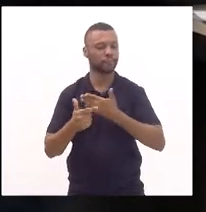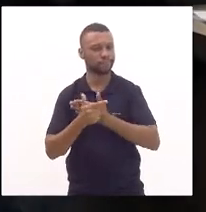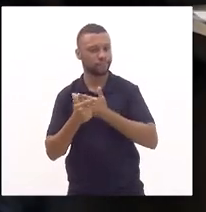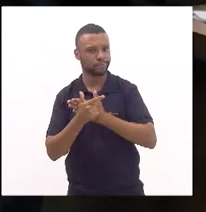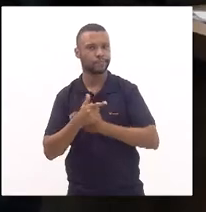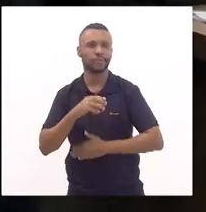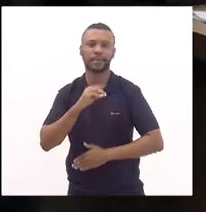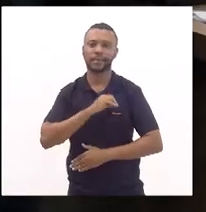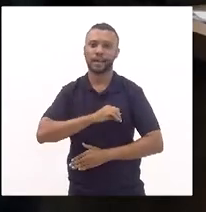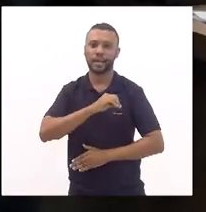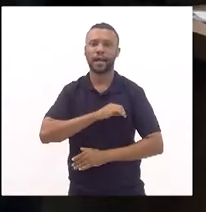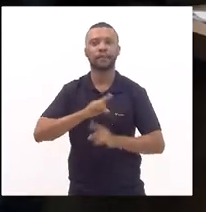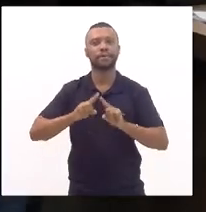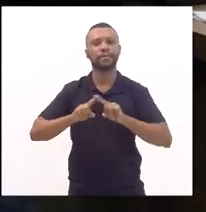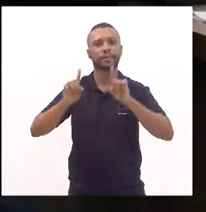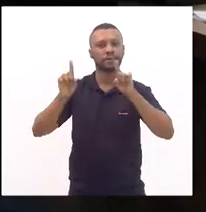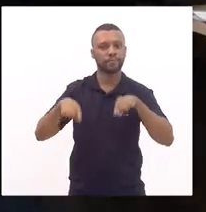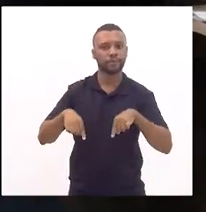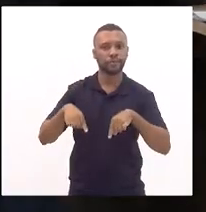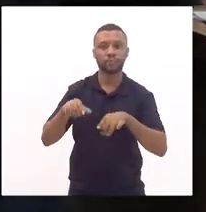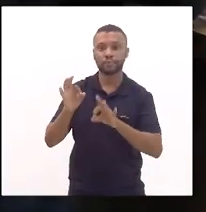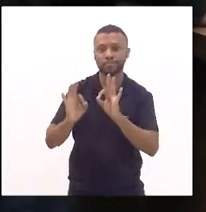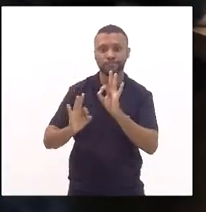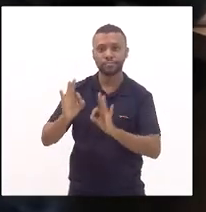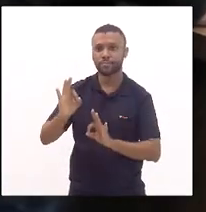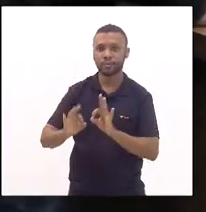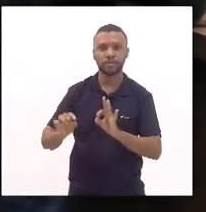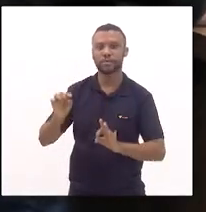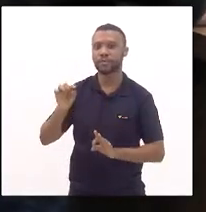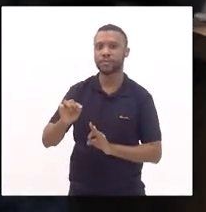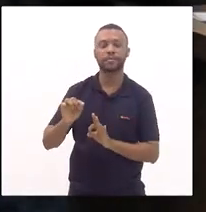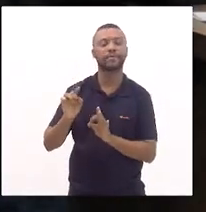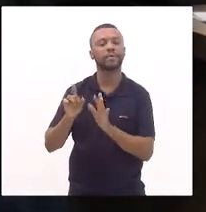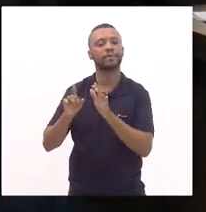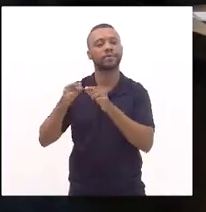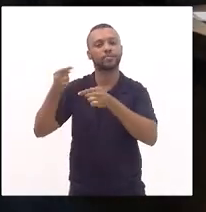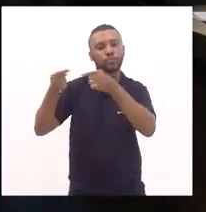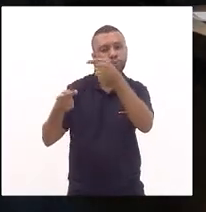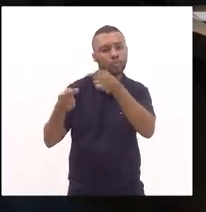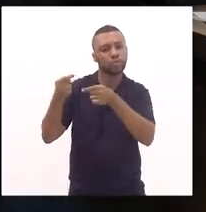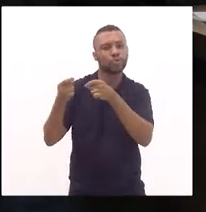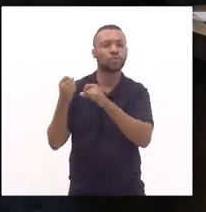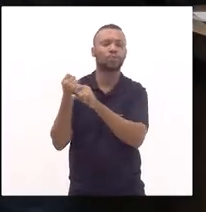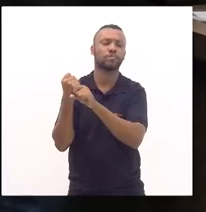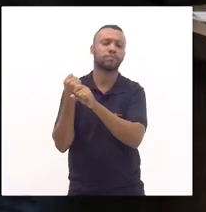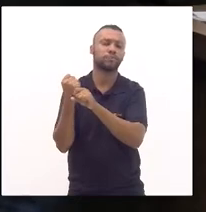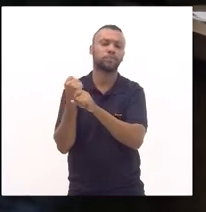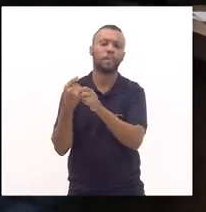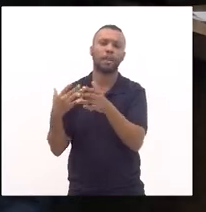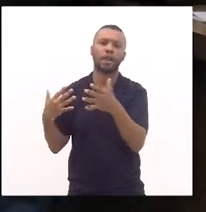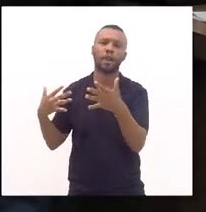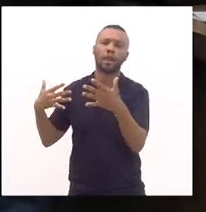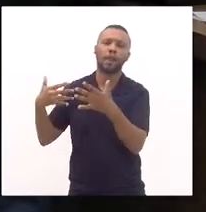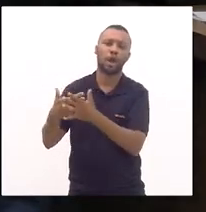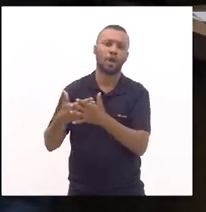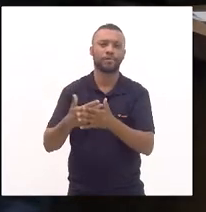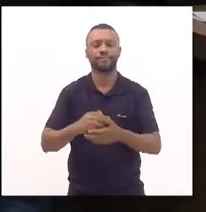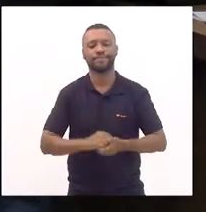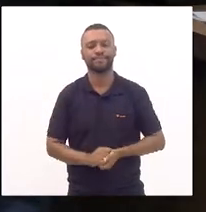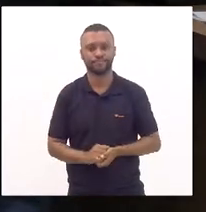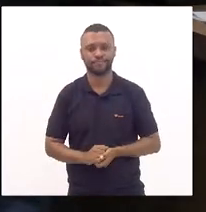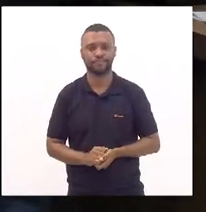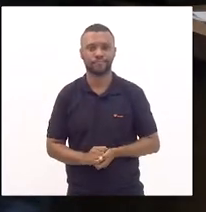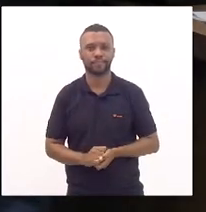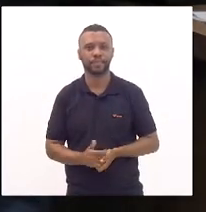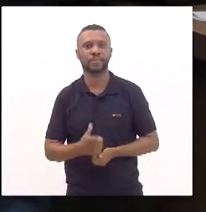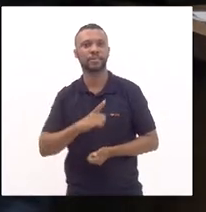desses servidores. Plano este que vem sendo trabalhado há anos e que tem aqui e